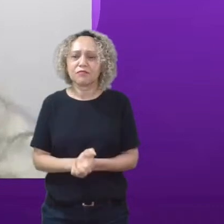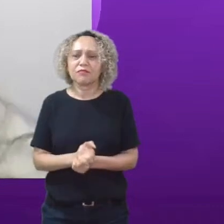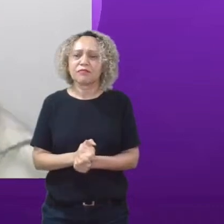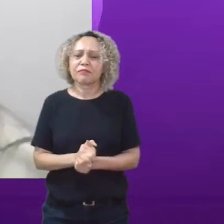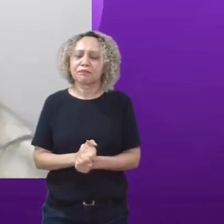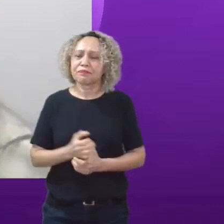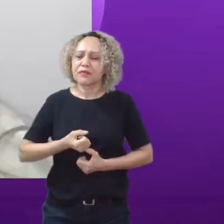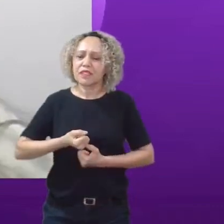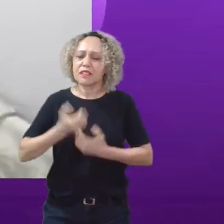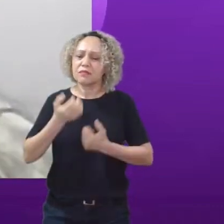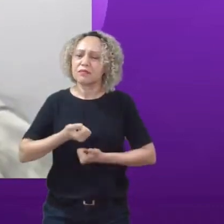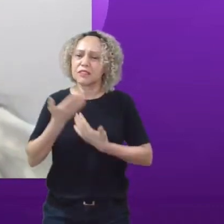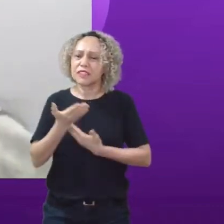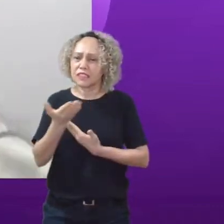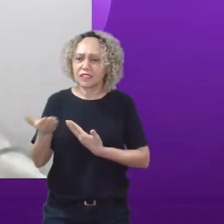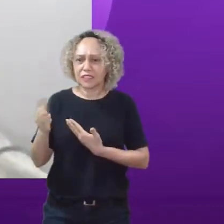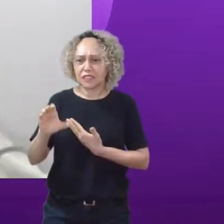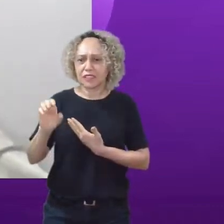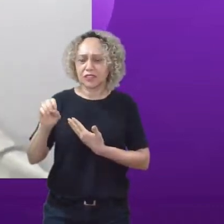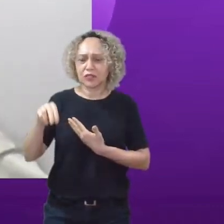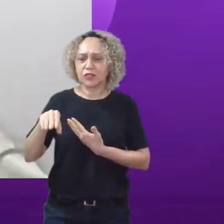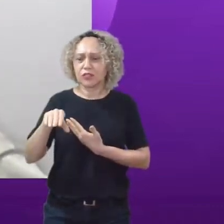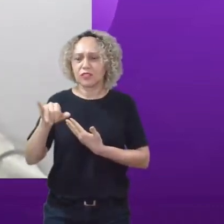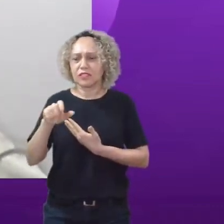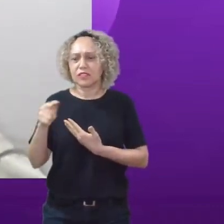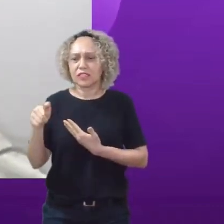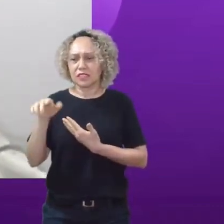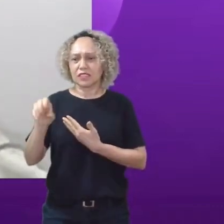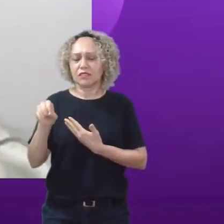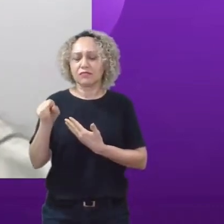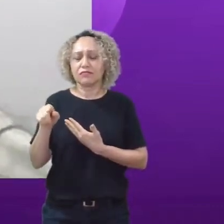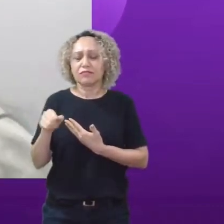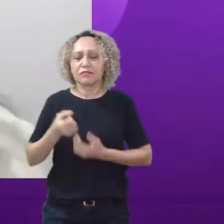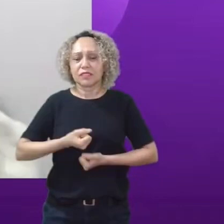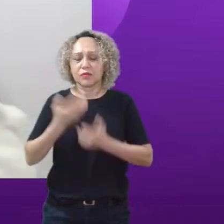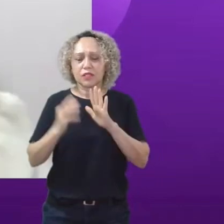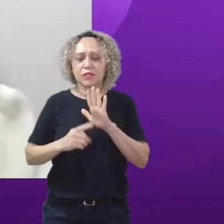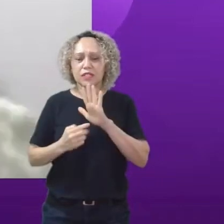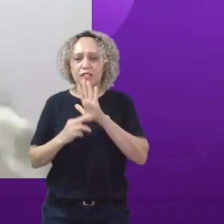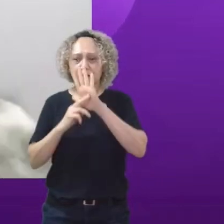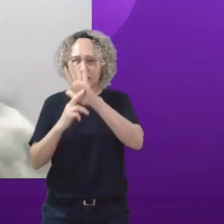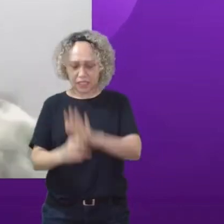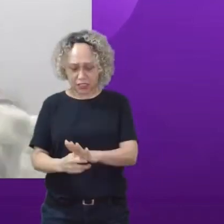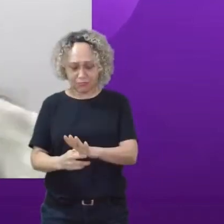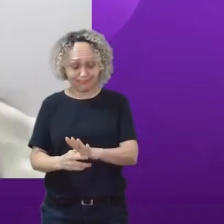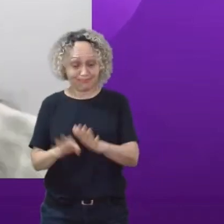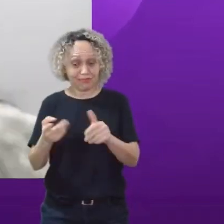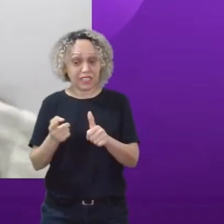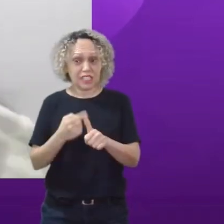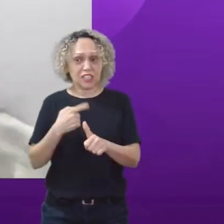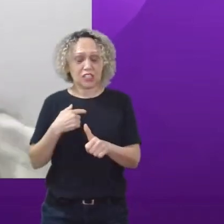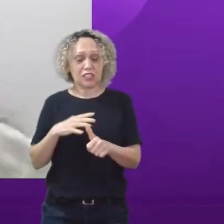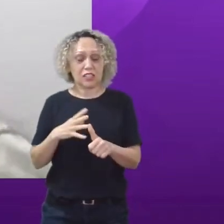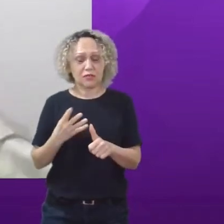da Conceição Evaristo, né, porque ele representa bastante isso, assim, né? Primeiro, ele é dotado de muita ancestralidade,